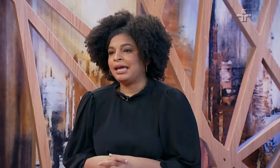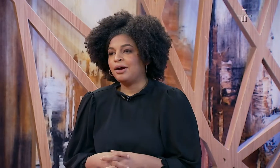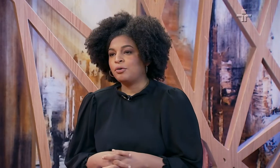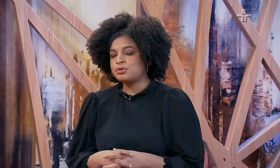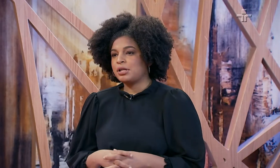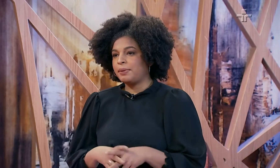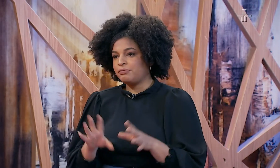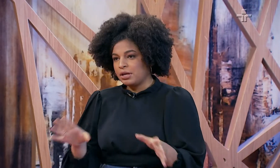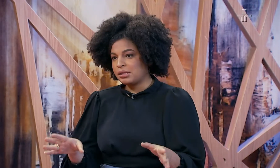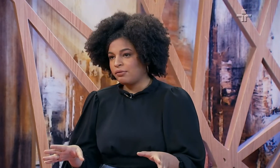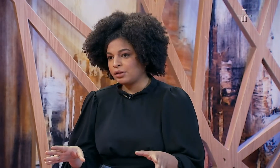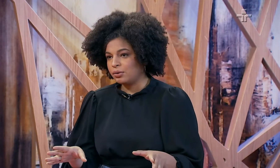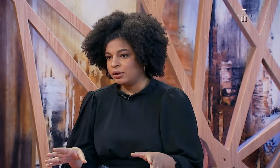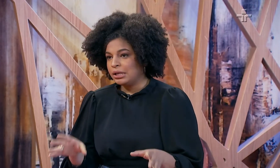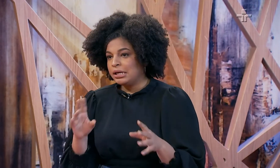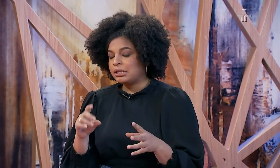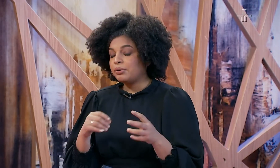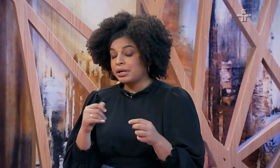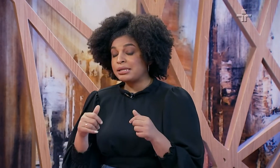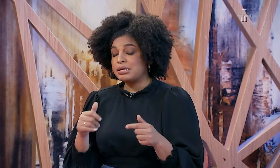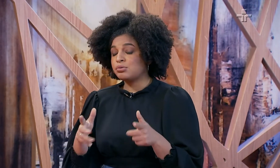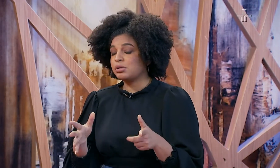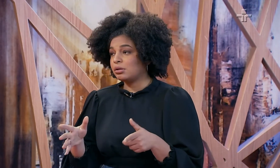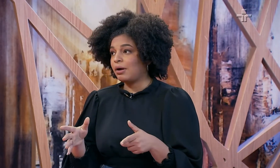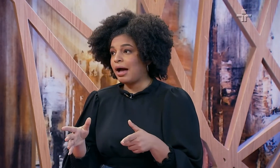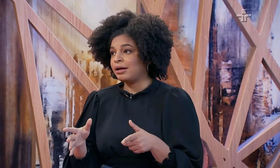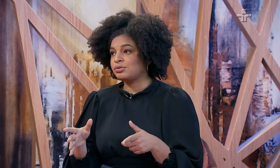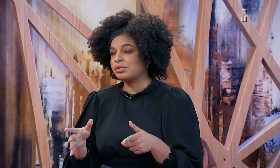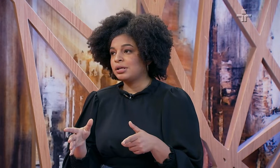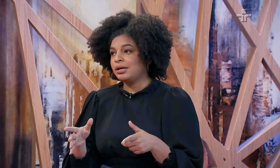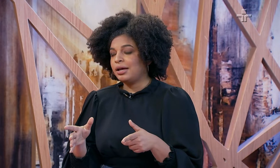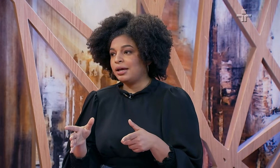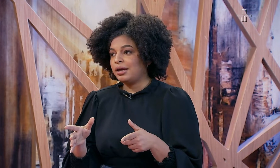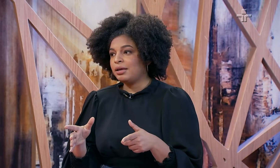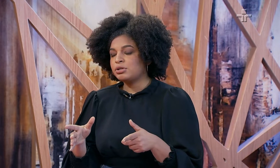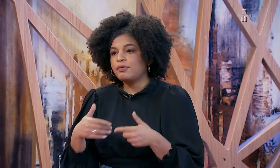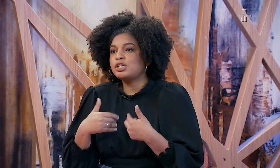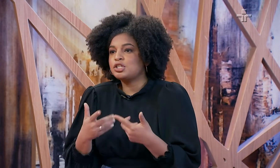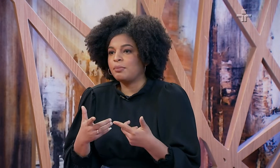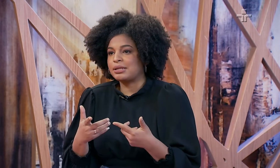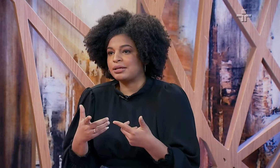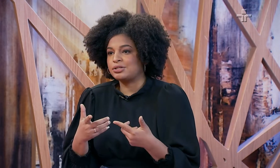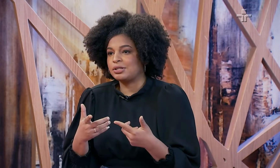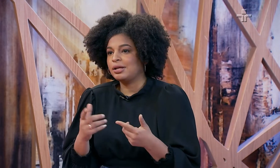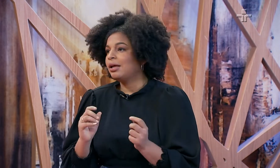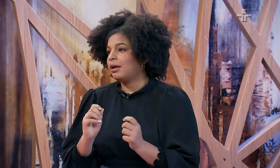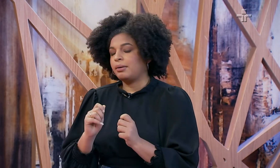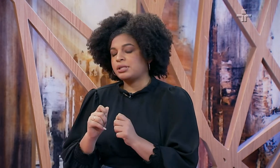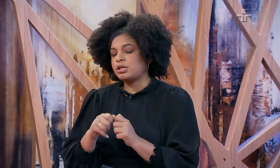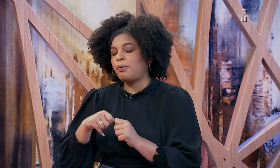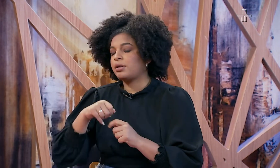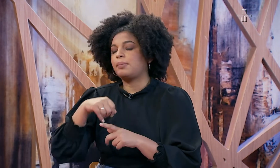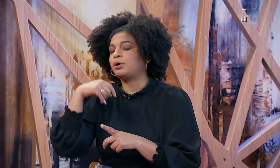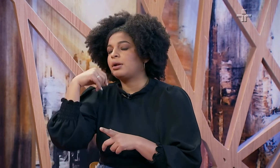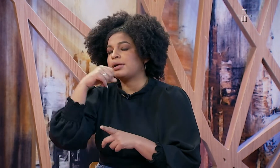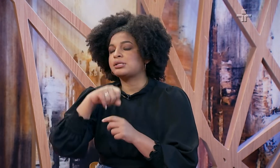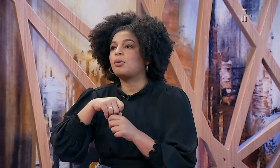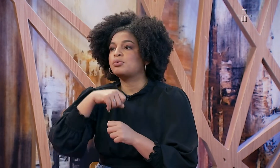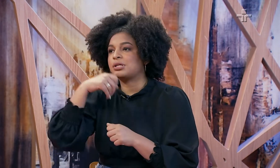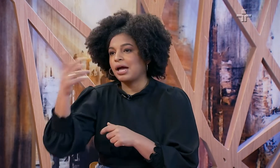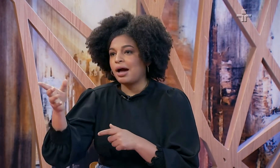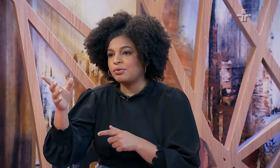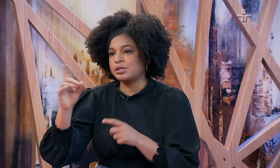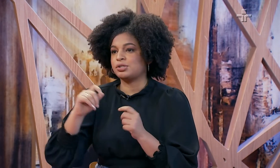Olha, eu sou da periferia de Salvador, então eu cresci escutando rádios que me divertiam bastante, né? Seja por causa da